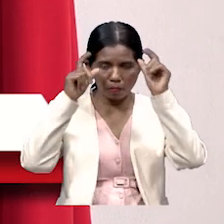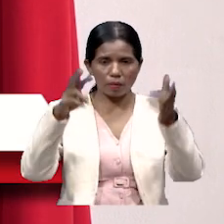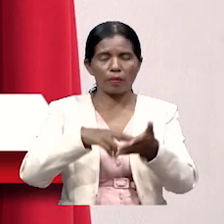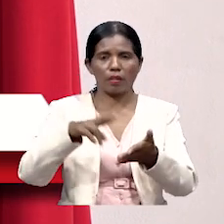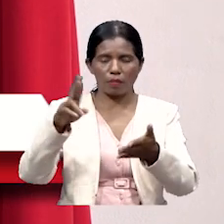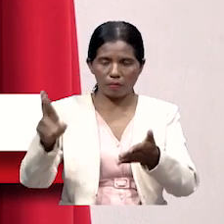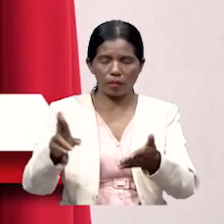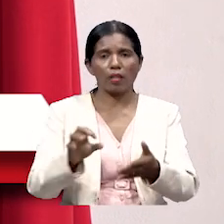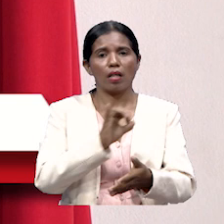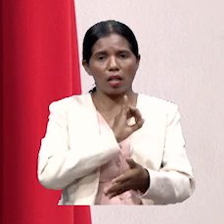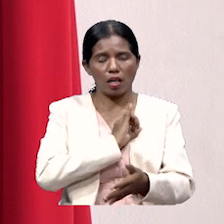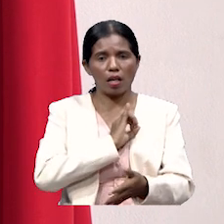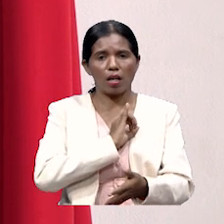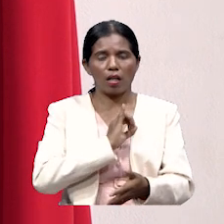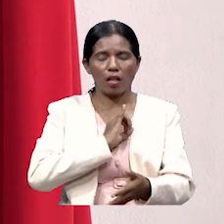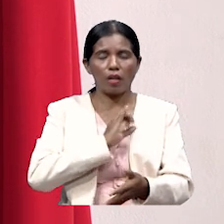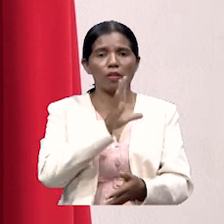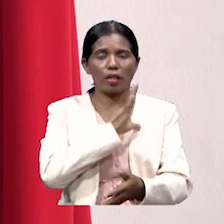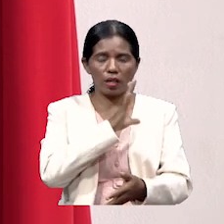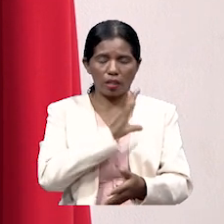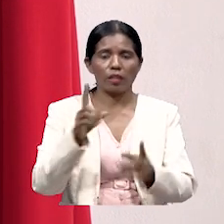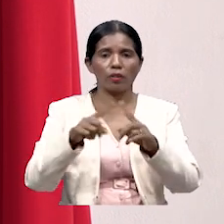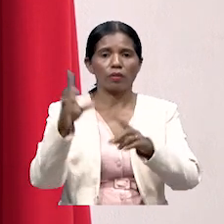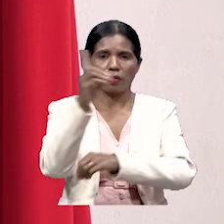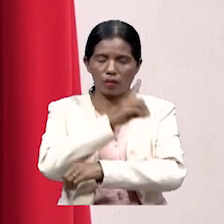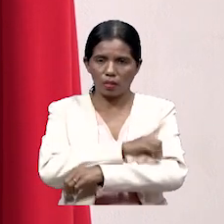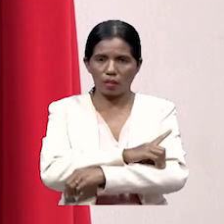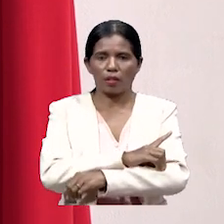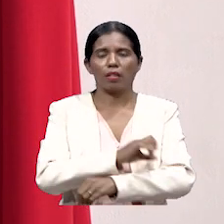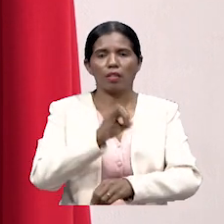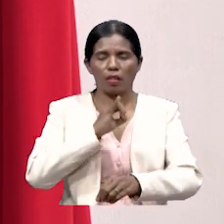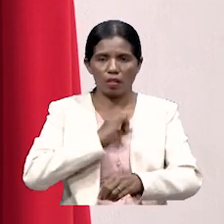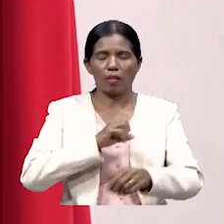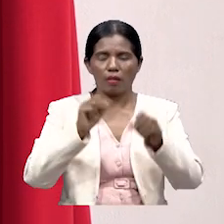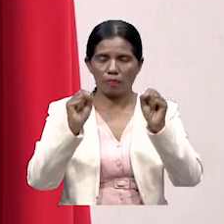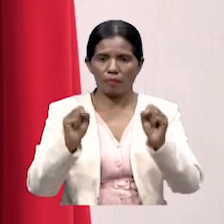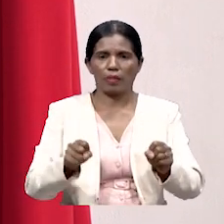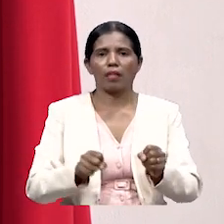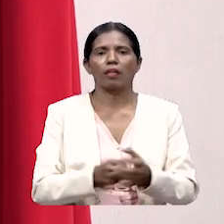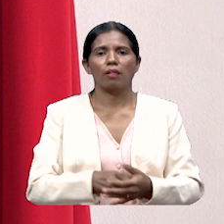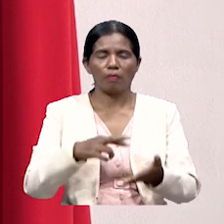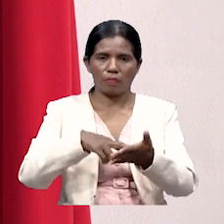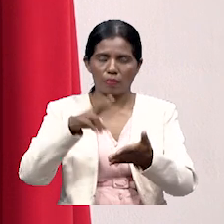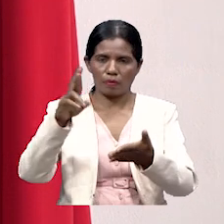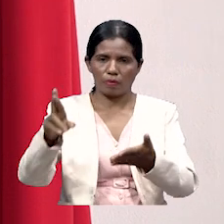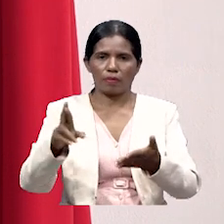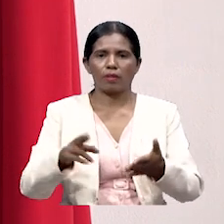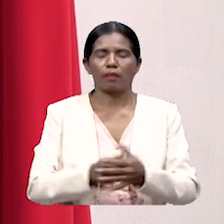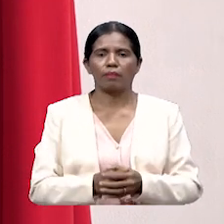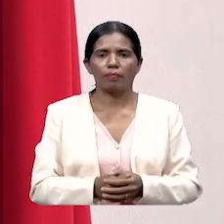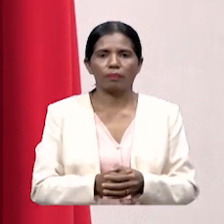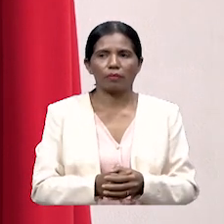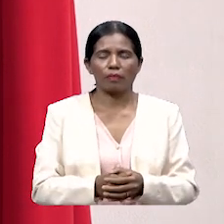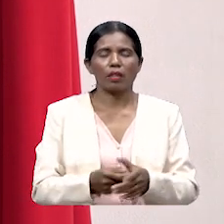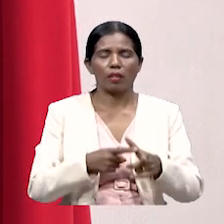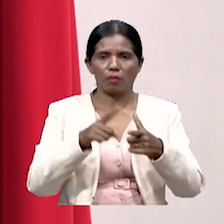ha hing lorong ohinduni se Presidente da República antes de terminar ni mandato ni bele mas promulga acordo de mobilidade e